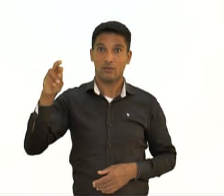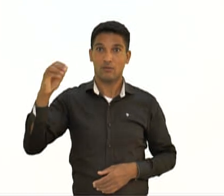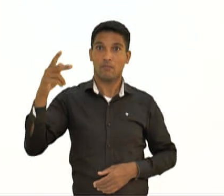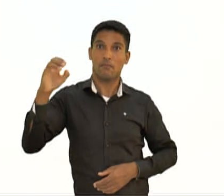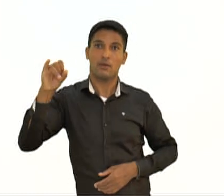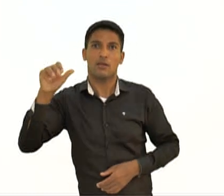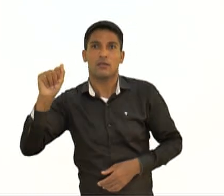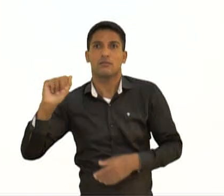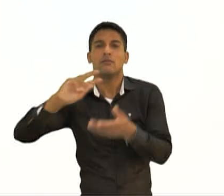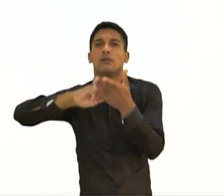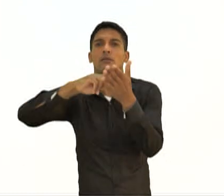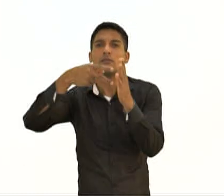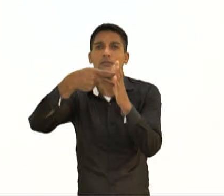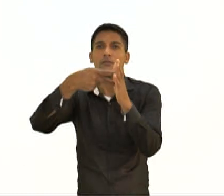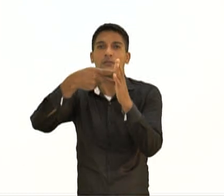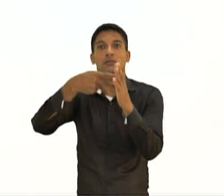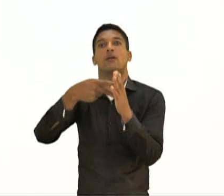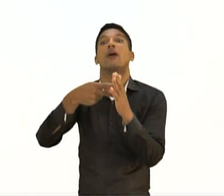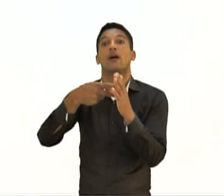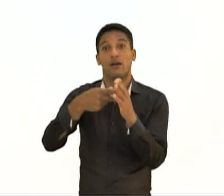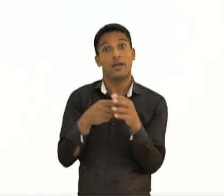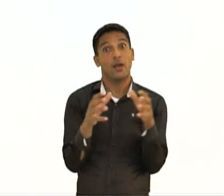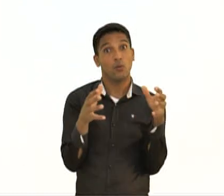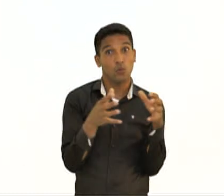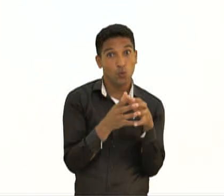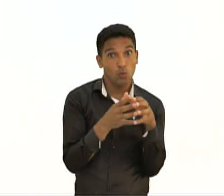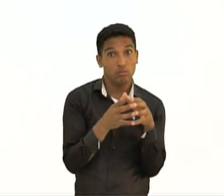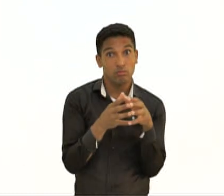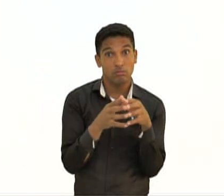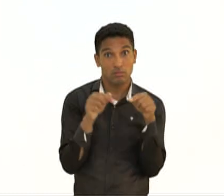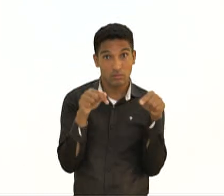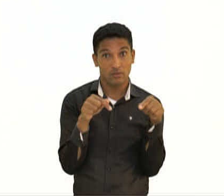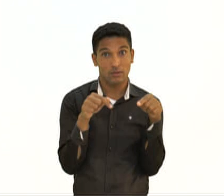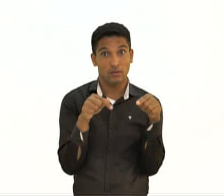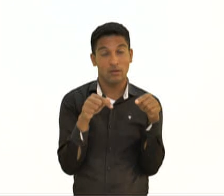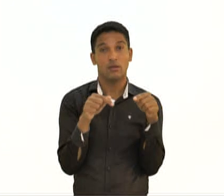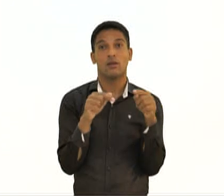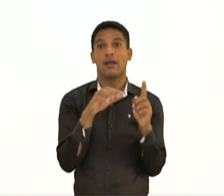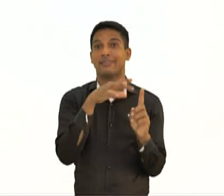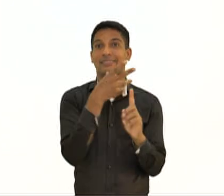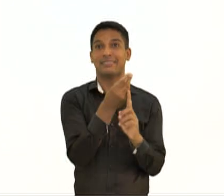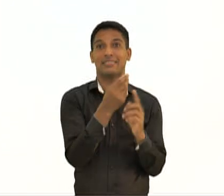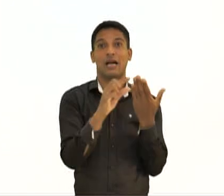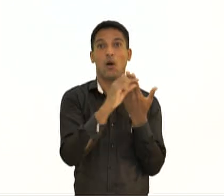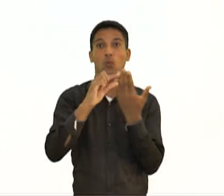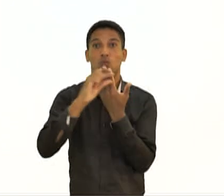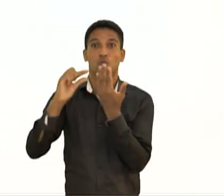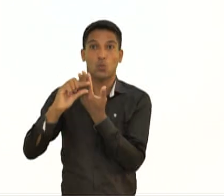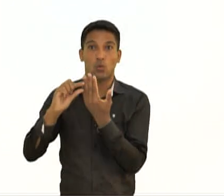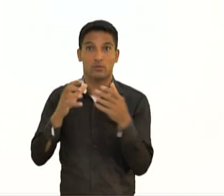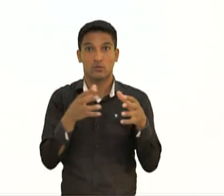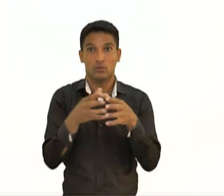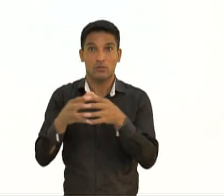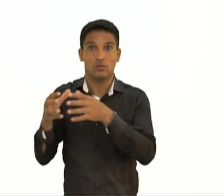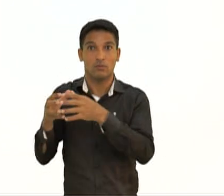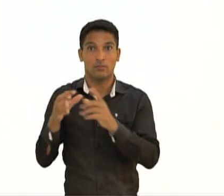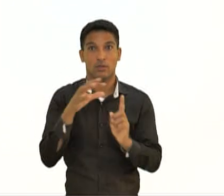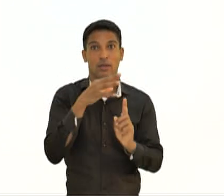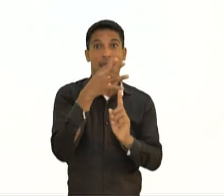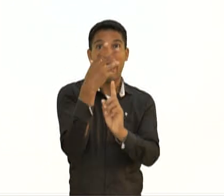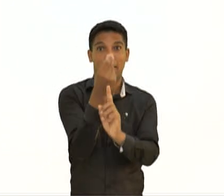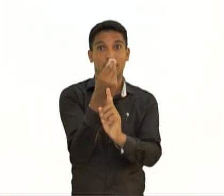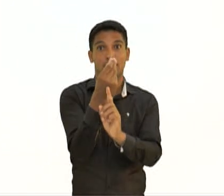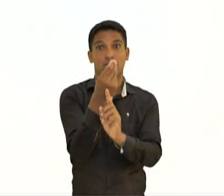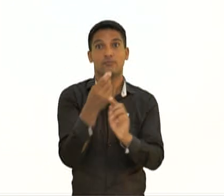europeias representam um conjunto de movimentos artísticos que ocorreram na Europa a partir do início do